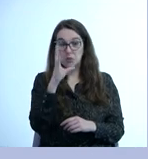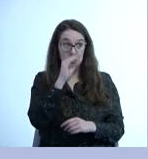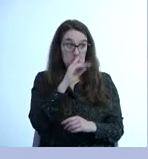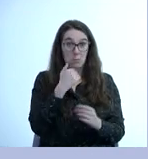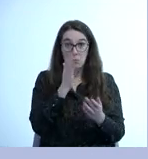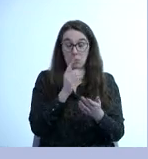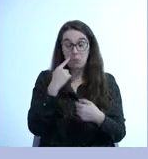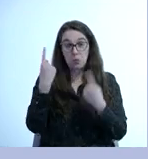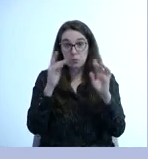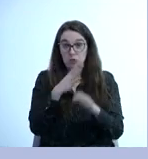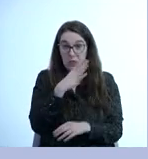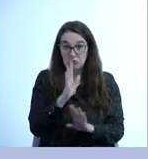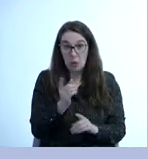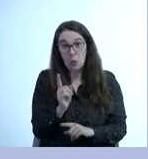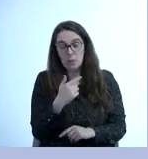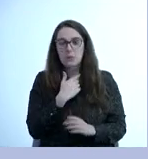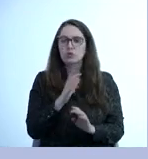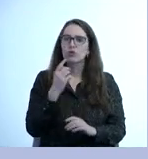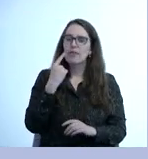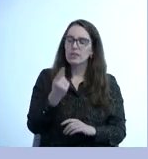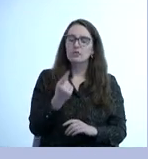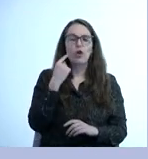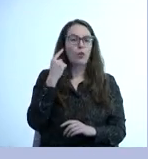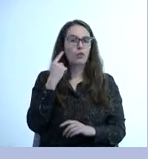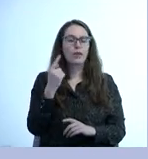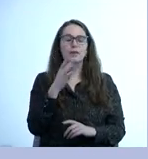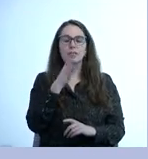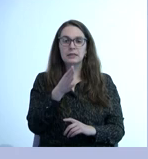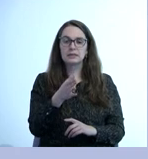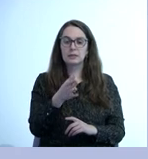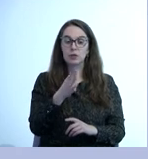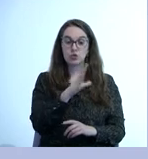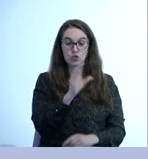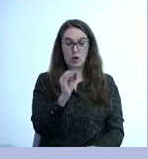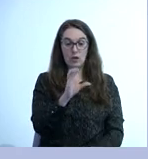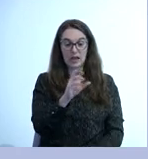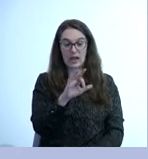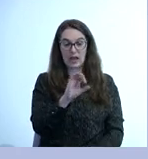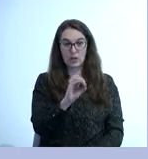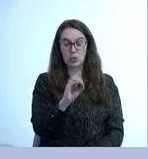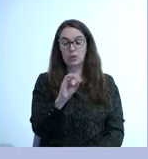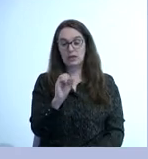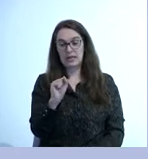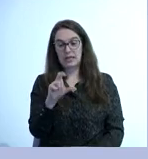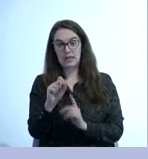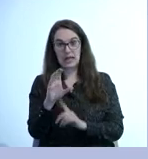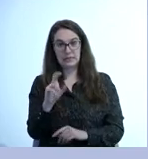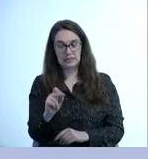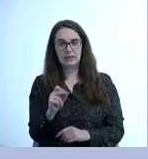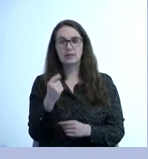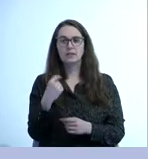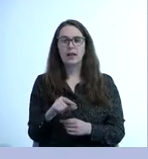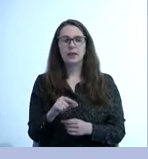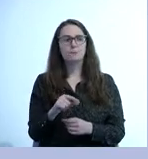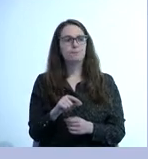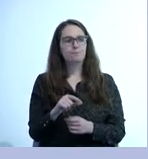estou segura, mas referir ao facto de o João Luís Carrilho da Graça ter, num certo